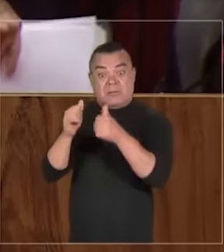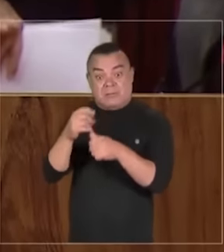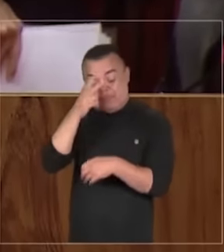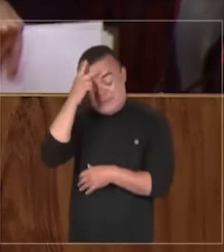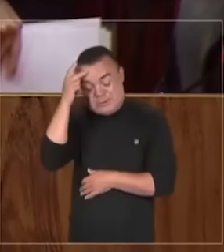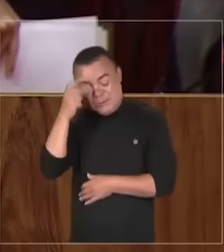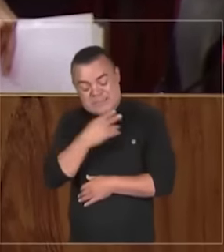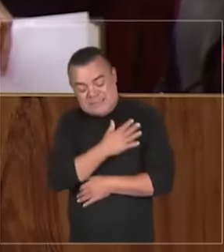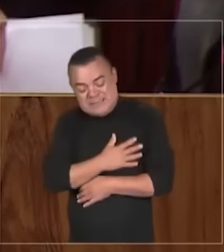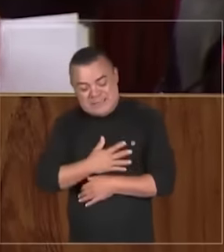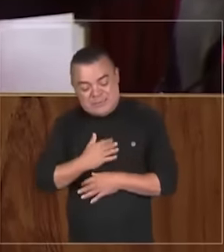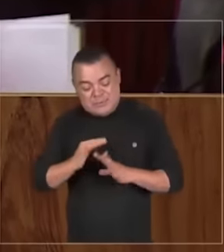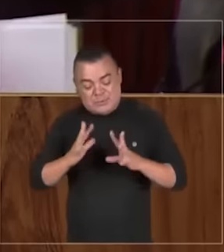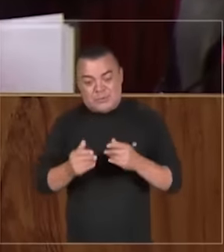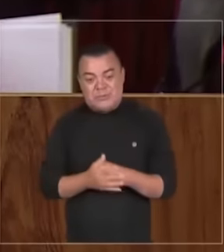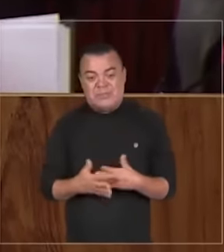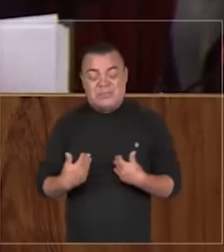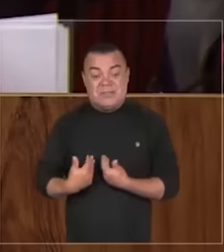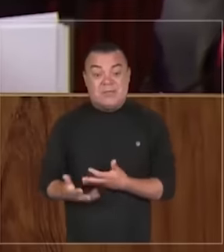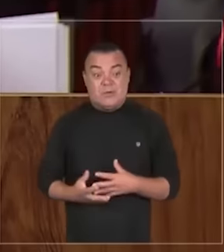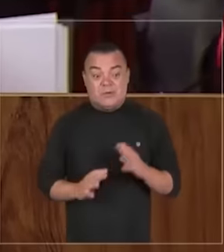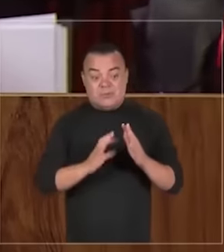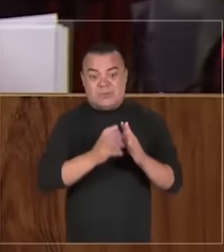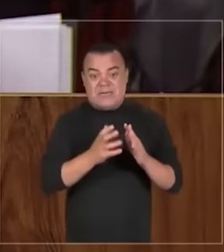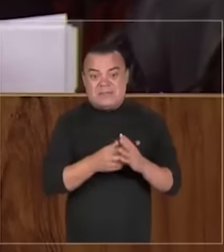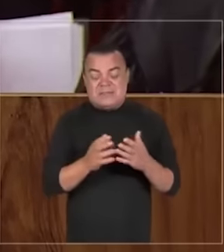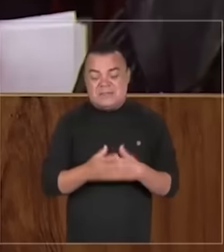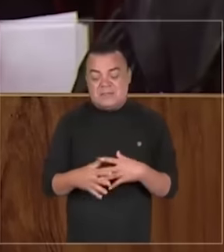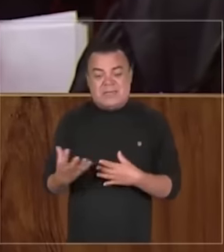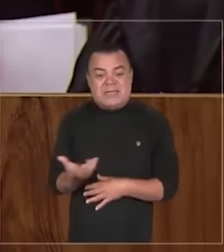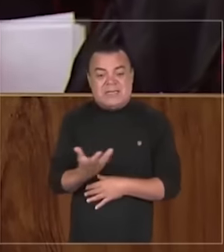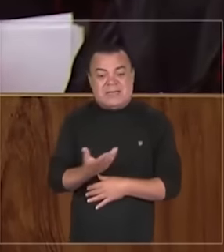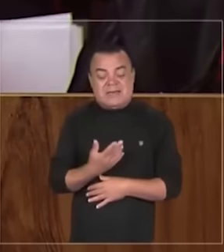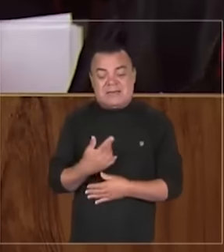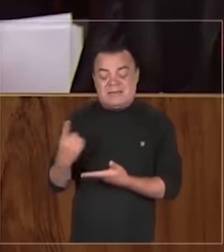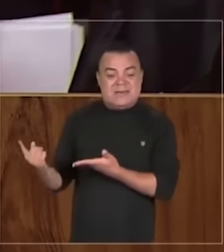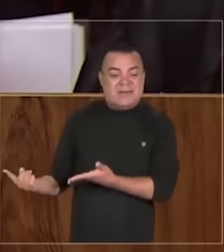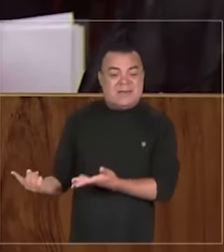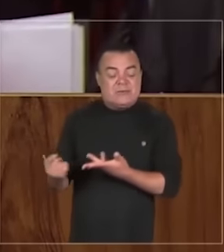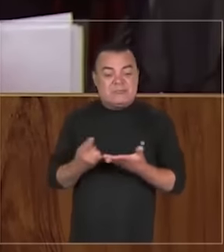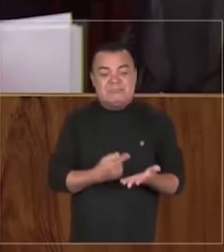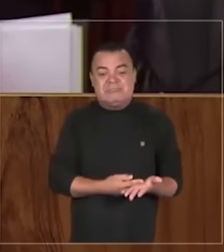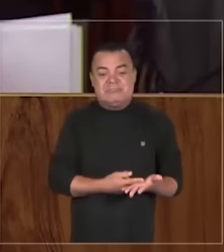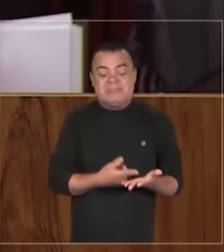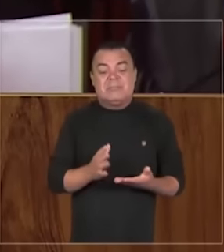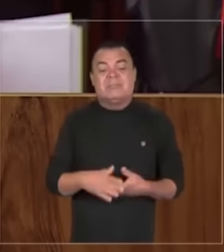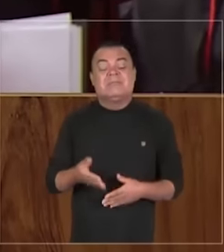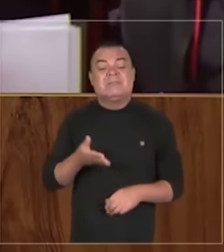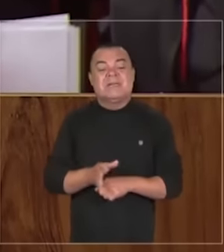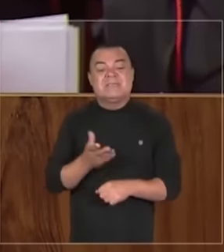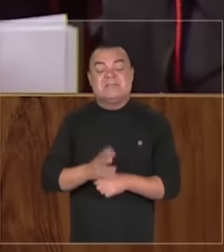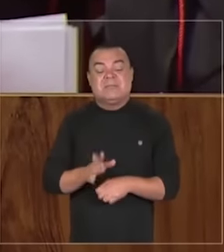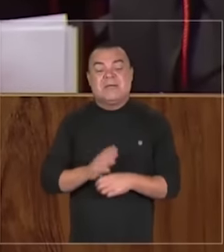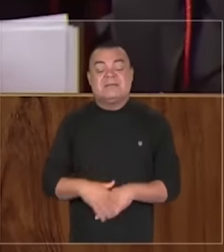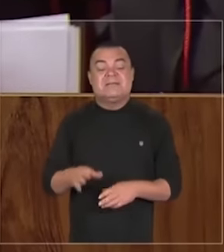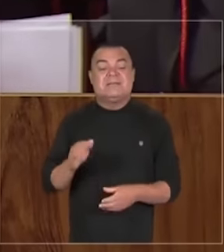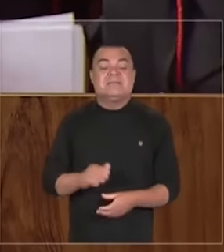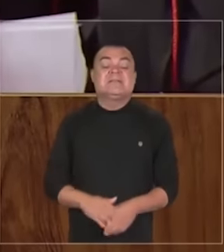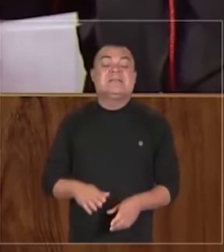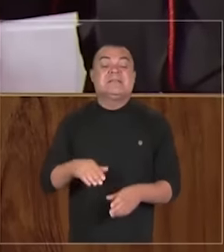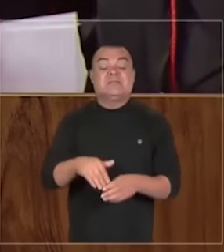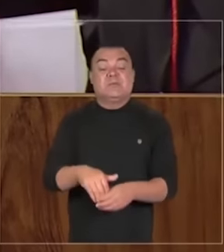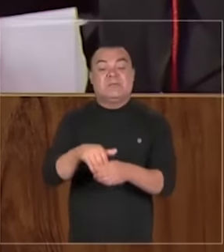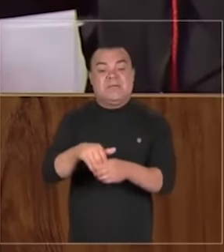querida por todos, e os partidos a disputam e a convidam para participar do pleito. A partir do momento que ela se filia, há